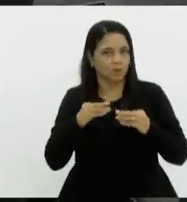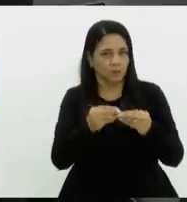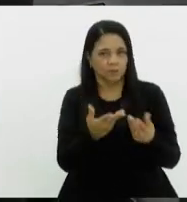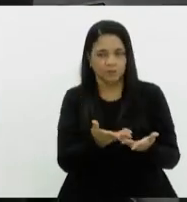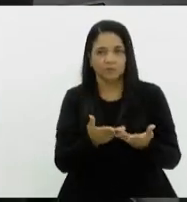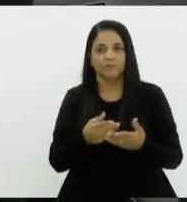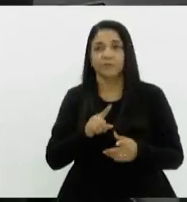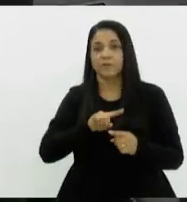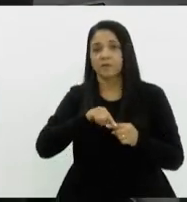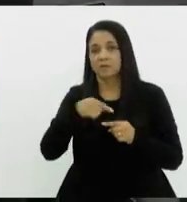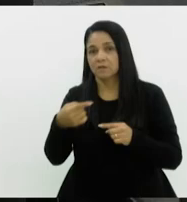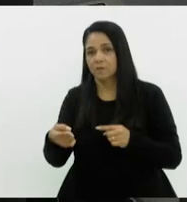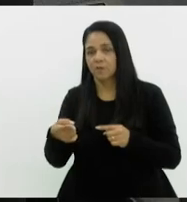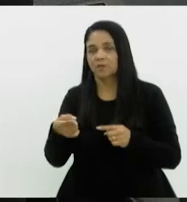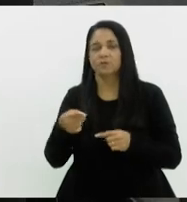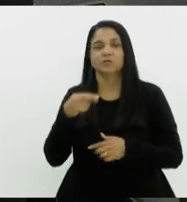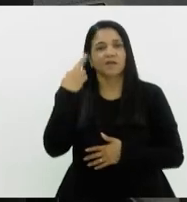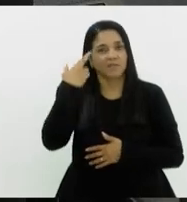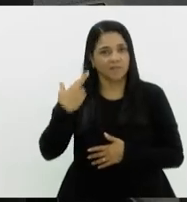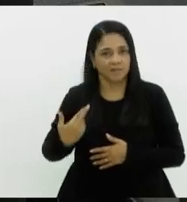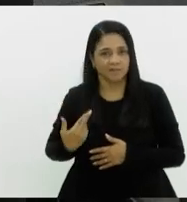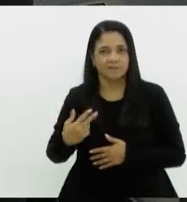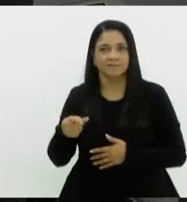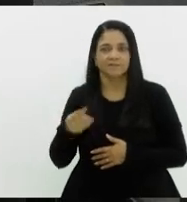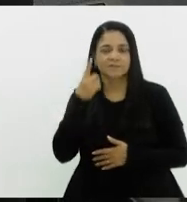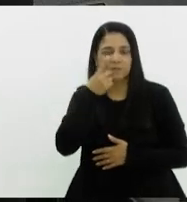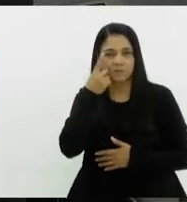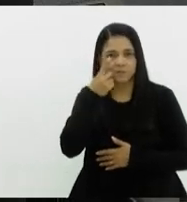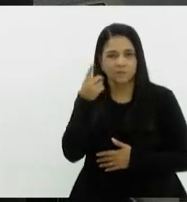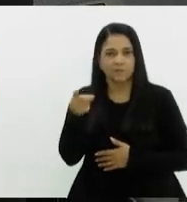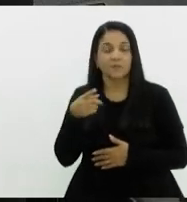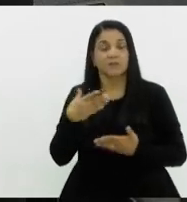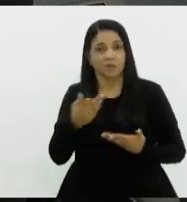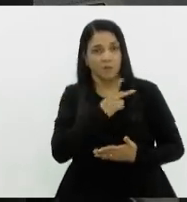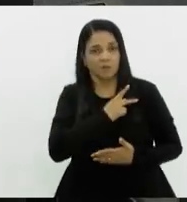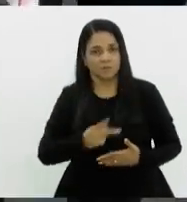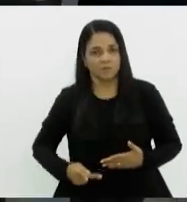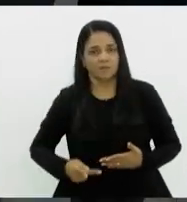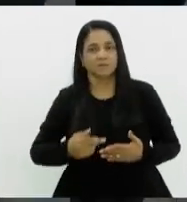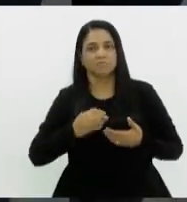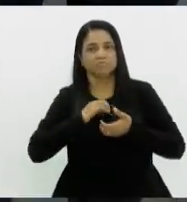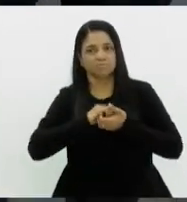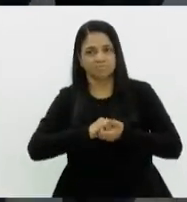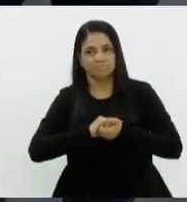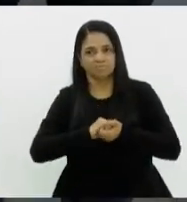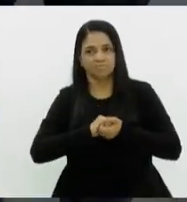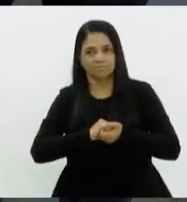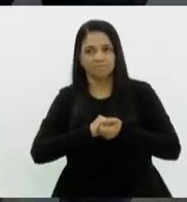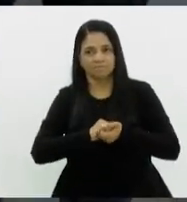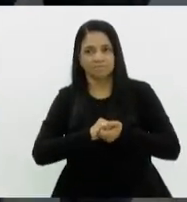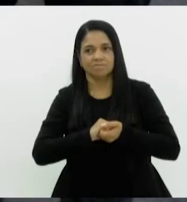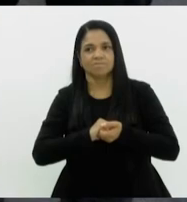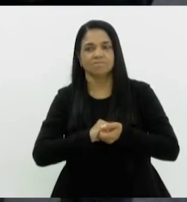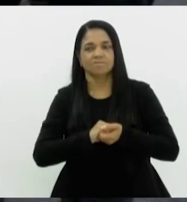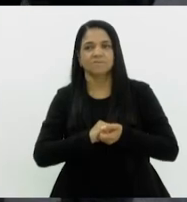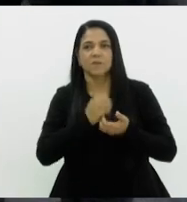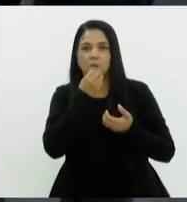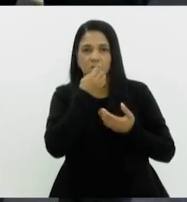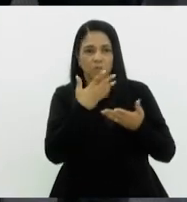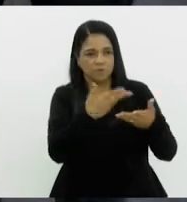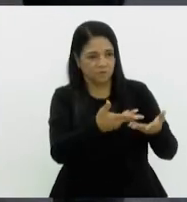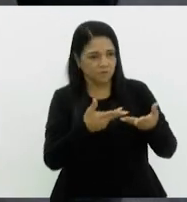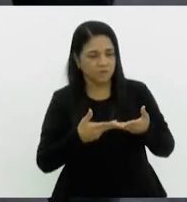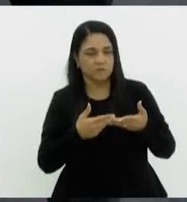logo em seguida, deputado Rodrigo Amorim. Senhora presidenta, quero aqui saudar e dizer as boas-vindas